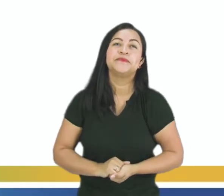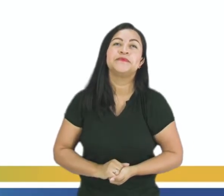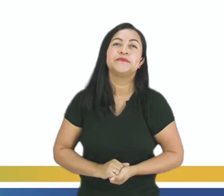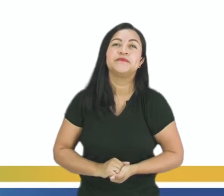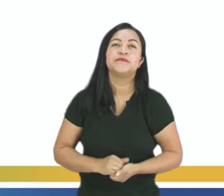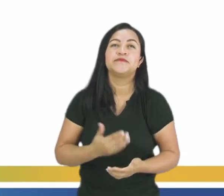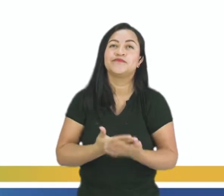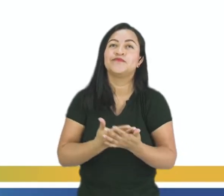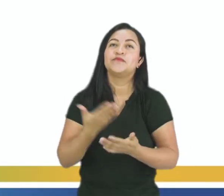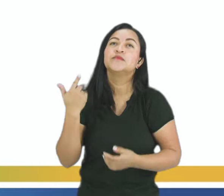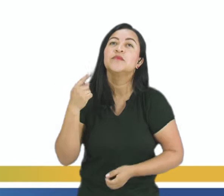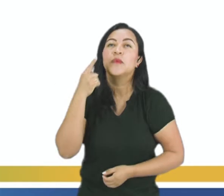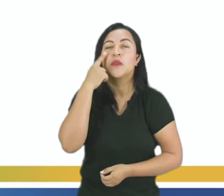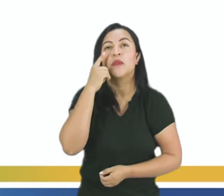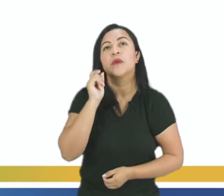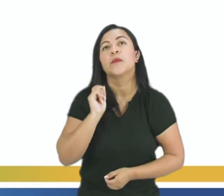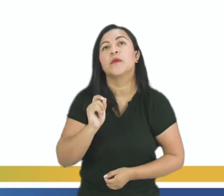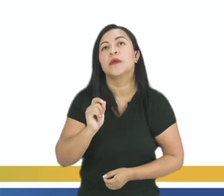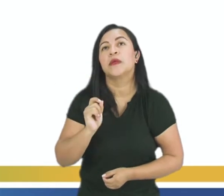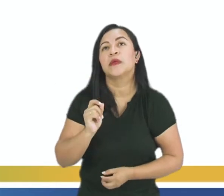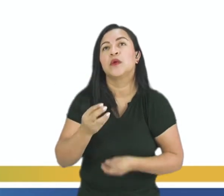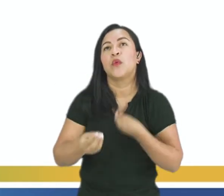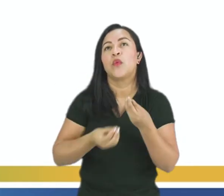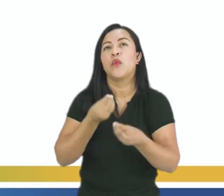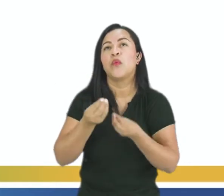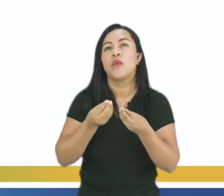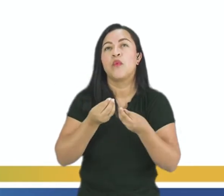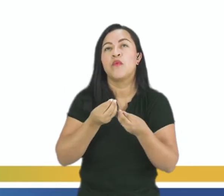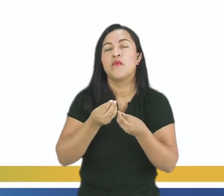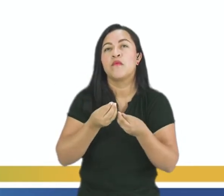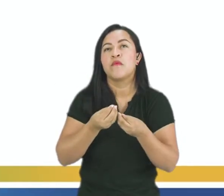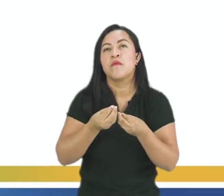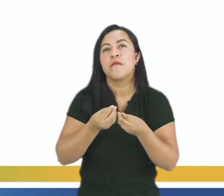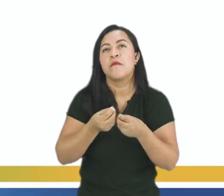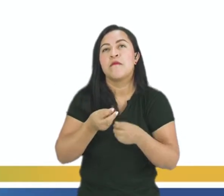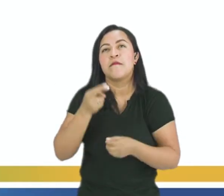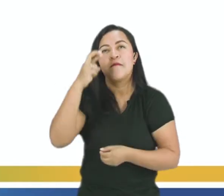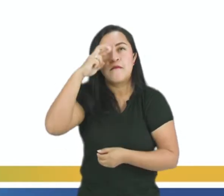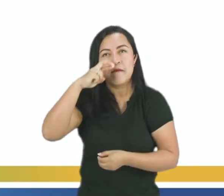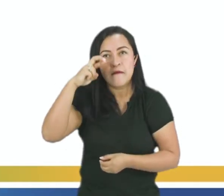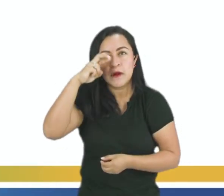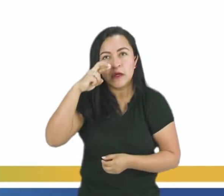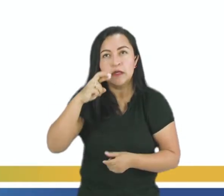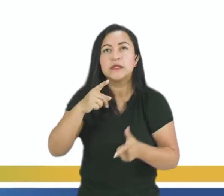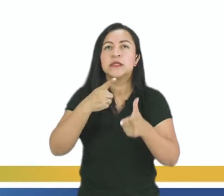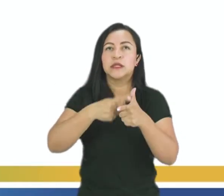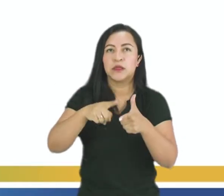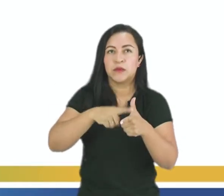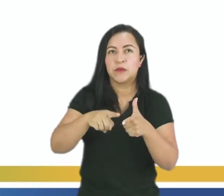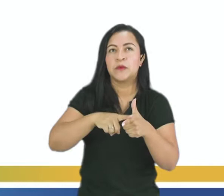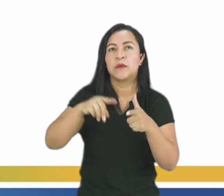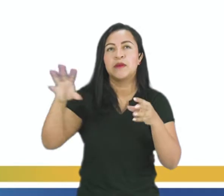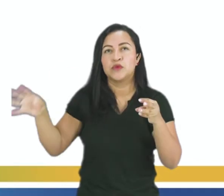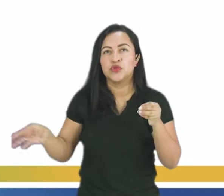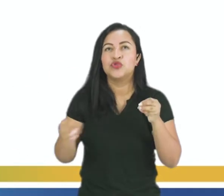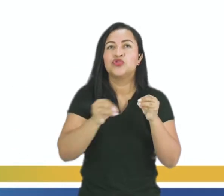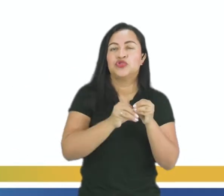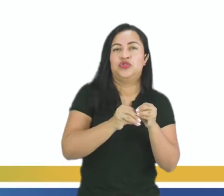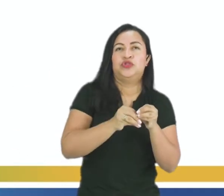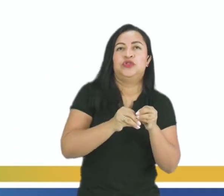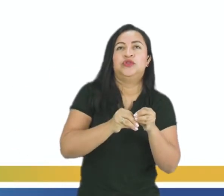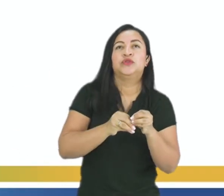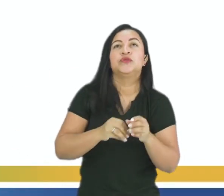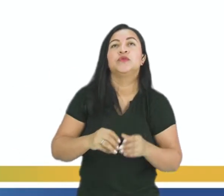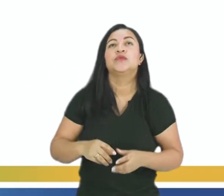Nas aulas anteriores aí nós vimos como interpretar uma situação-problema que gera um sistema de equações e como